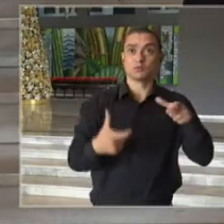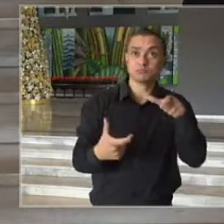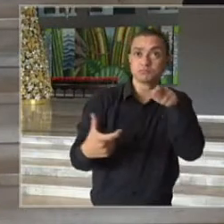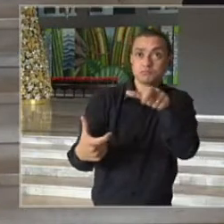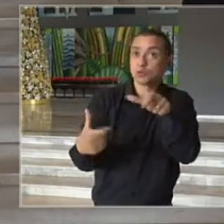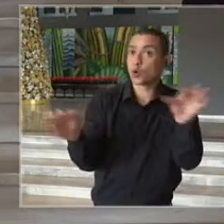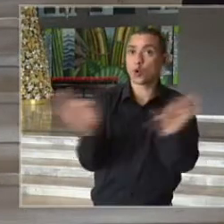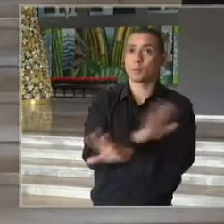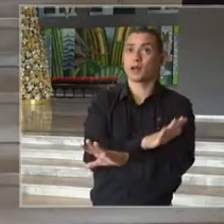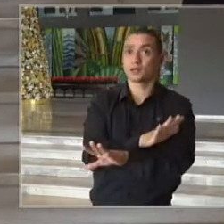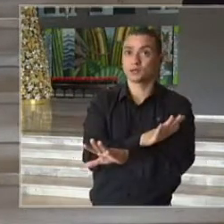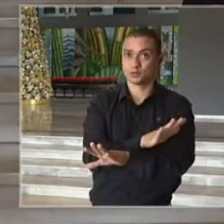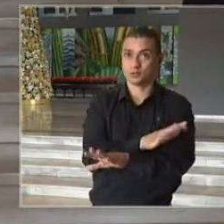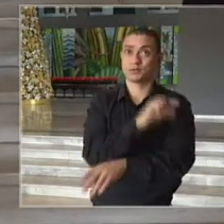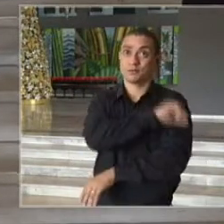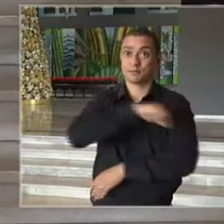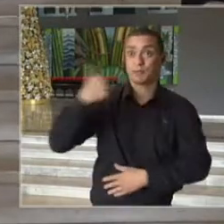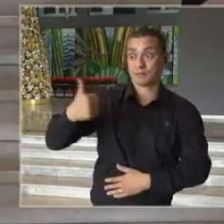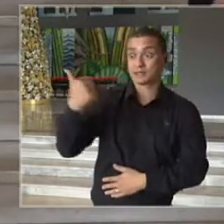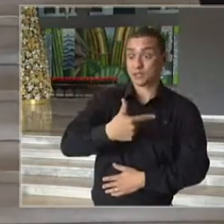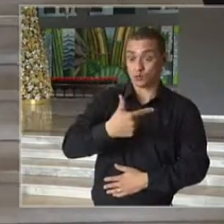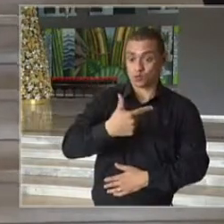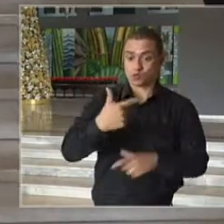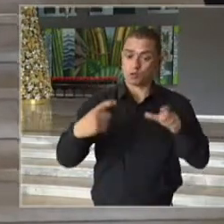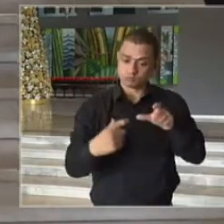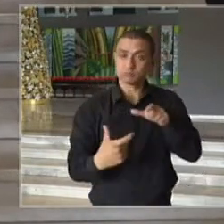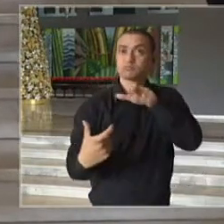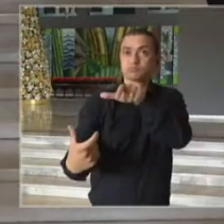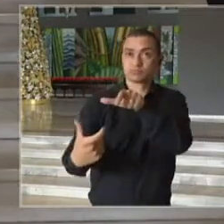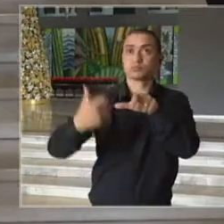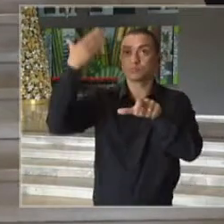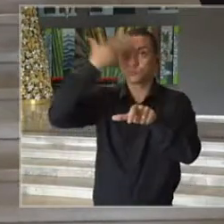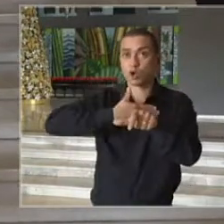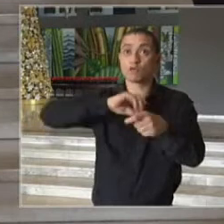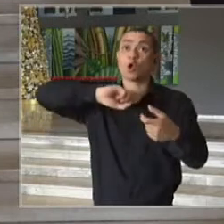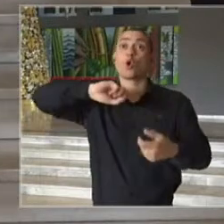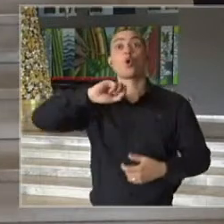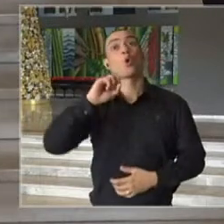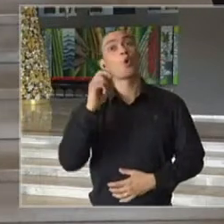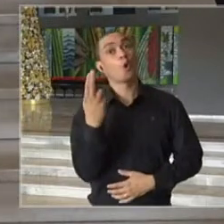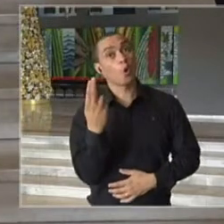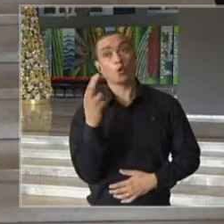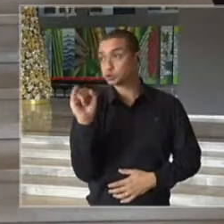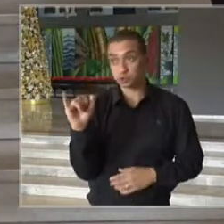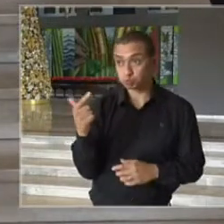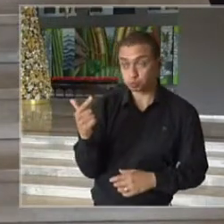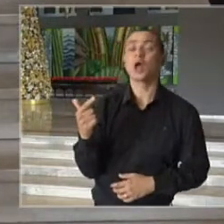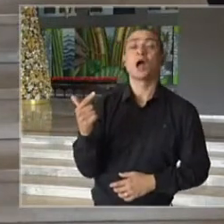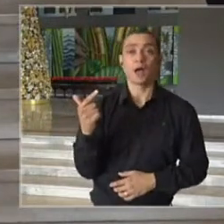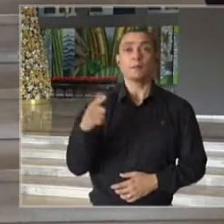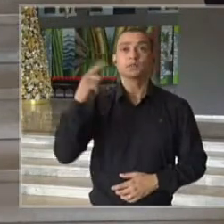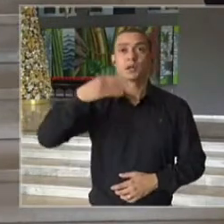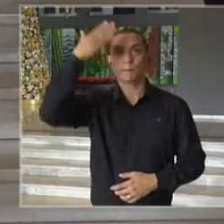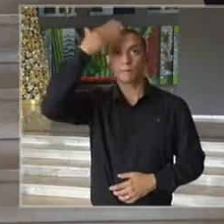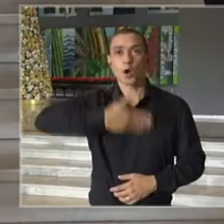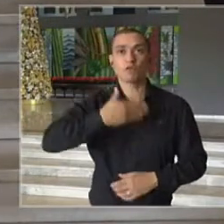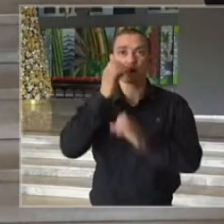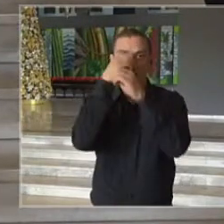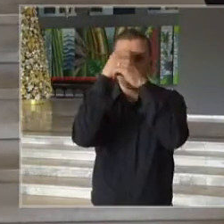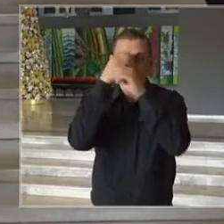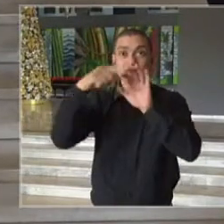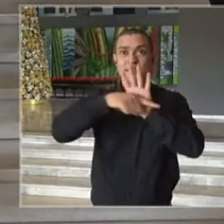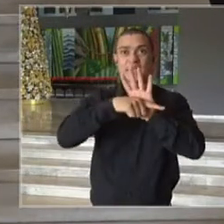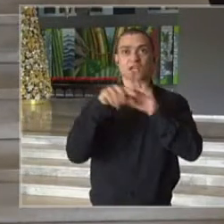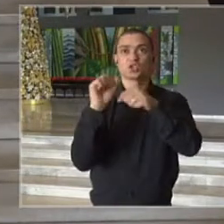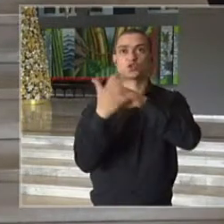vacinal completo, 2 doses da vacina, ou teste negativo para Covid-19. E o uso de